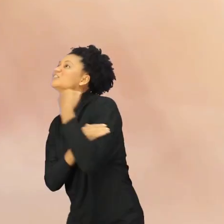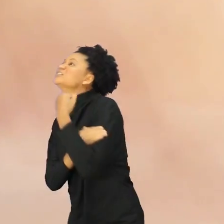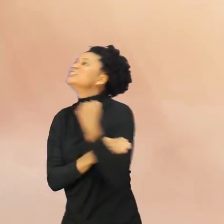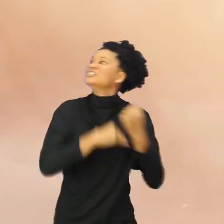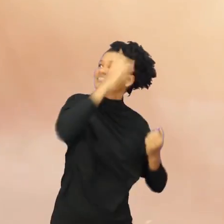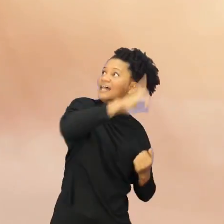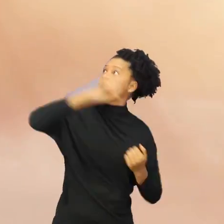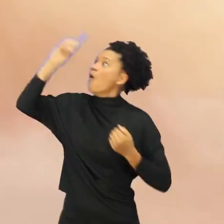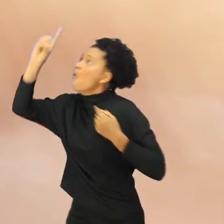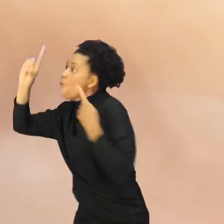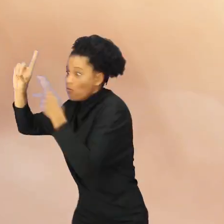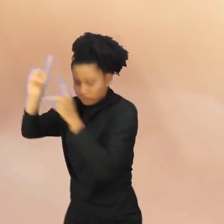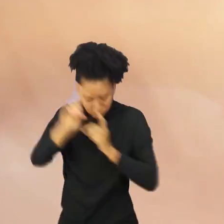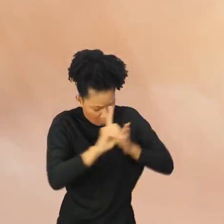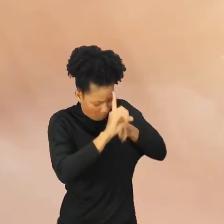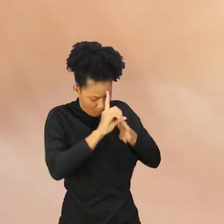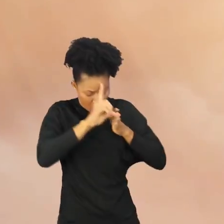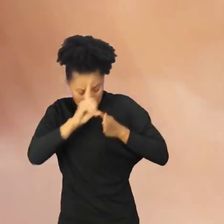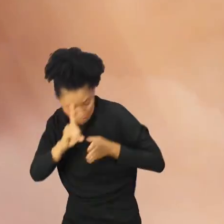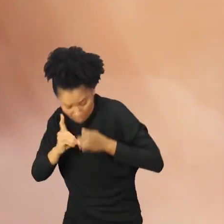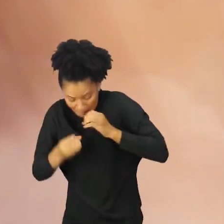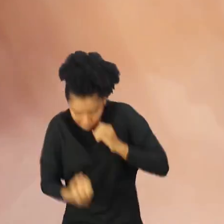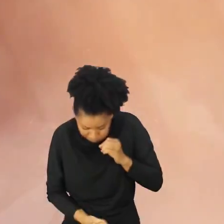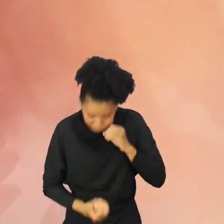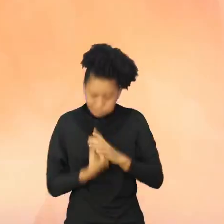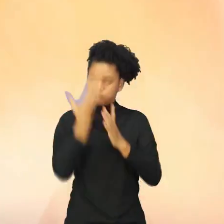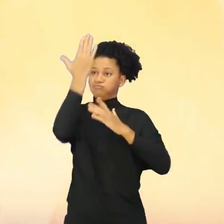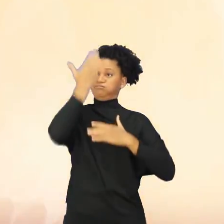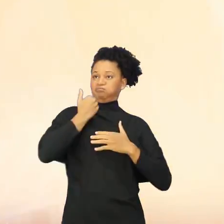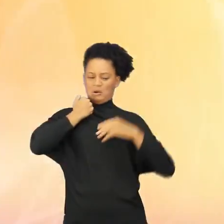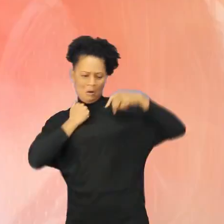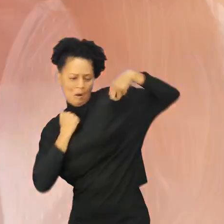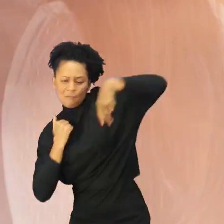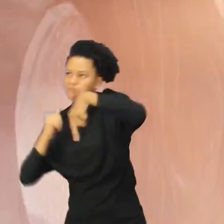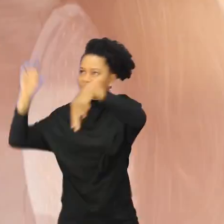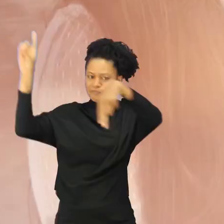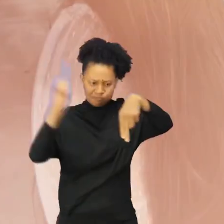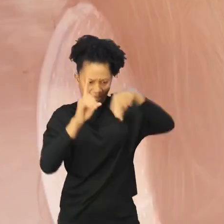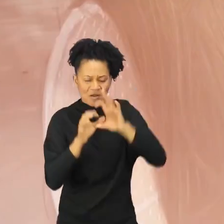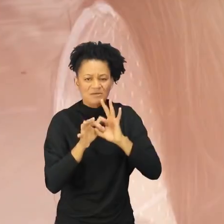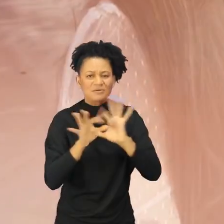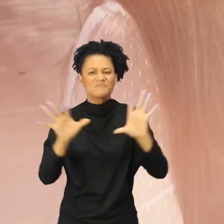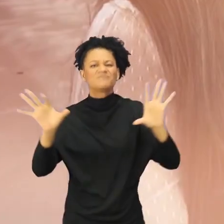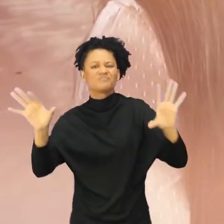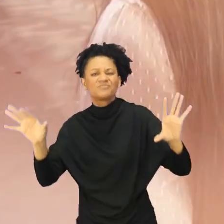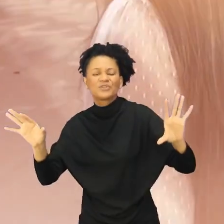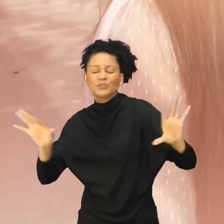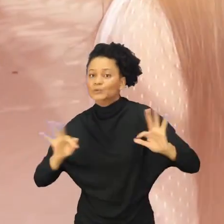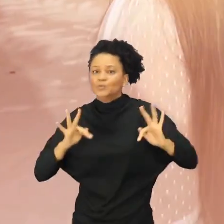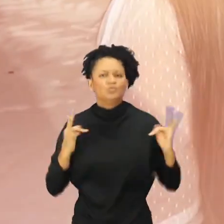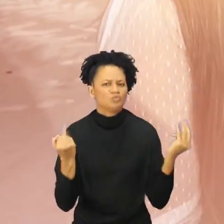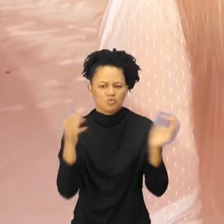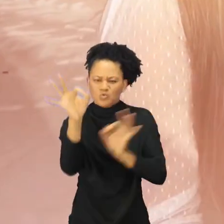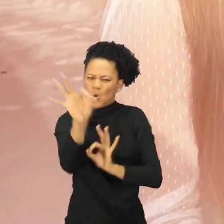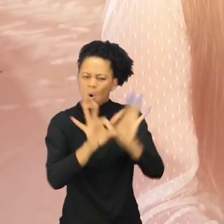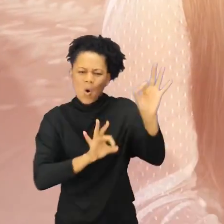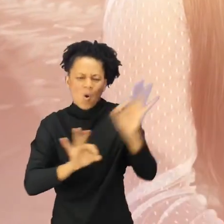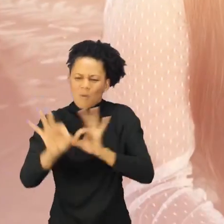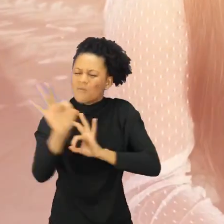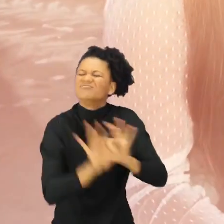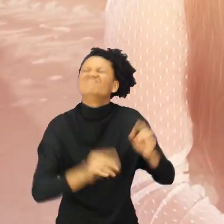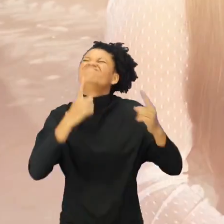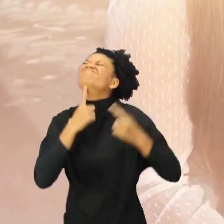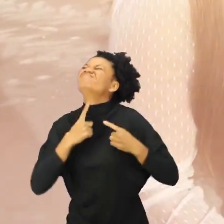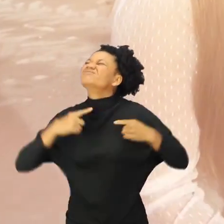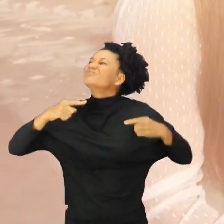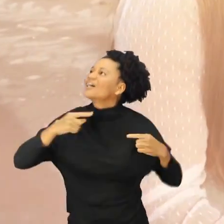chamado vem do Teu coração Aonde eu fiz o bem a Tua permissão O que eu posso cumprir sem o